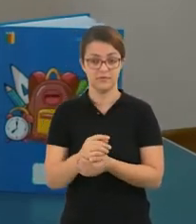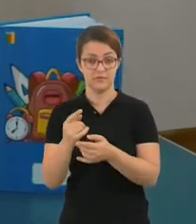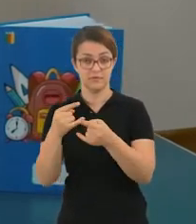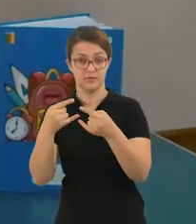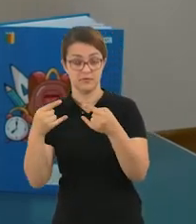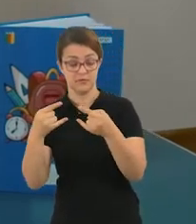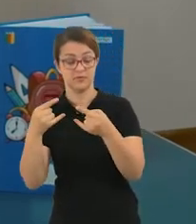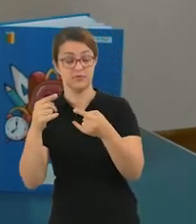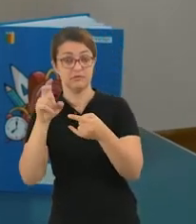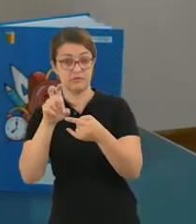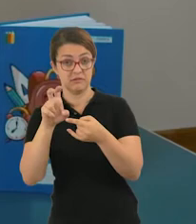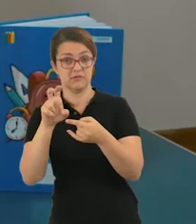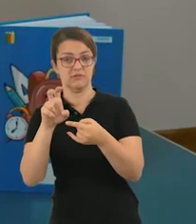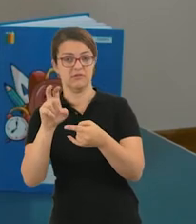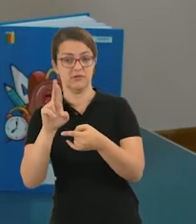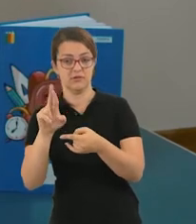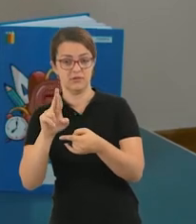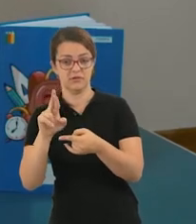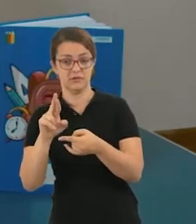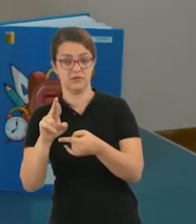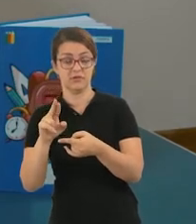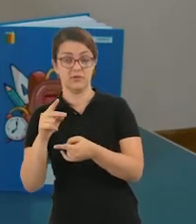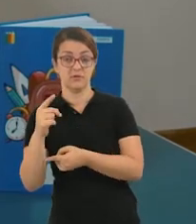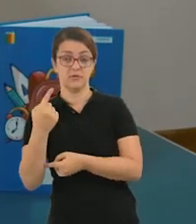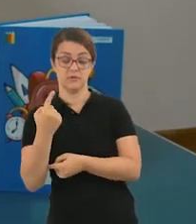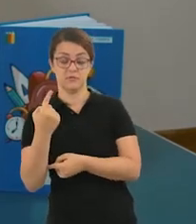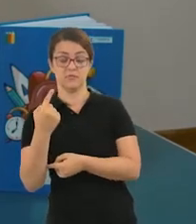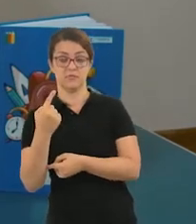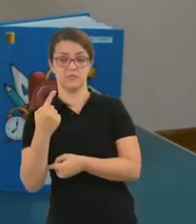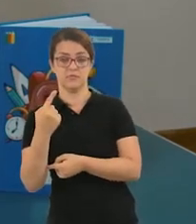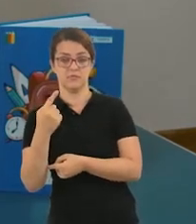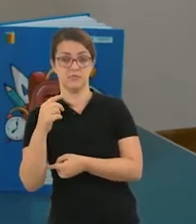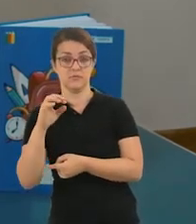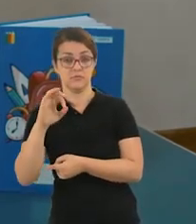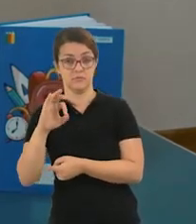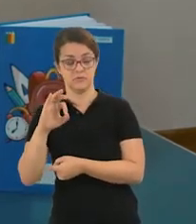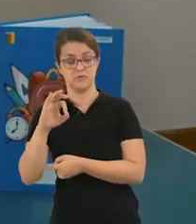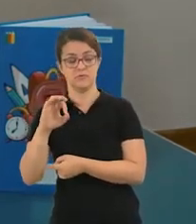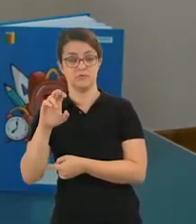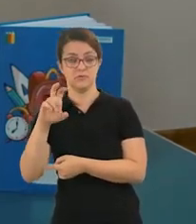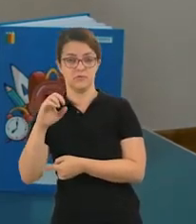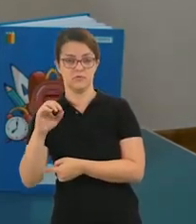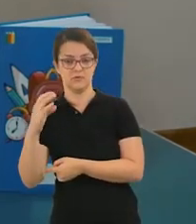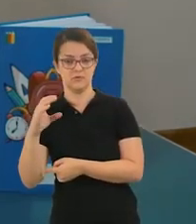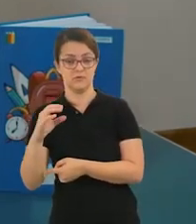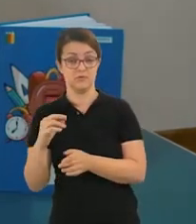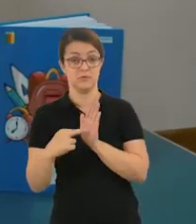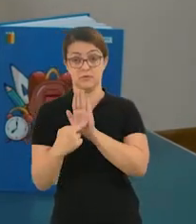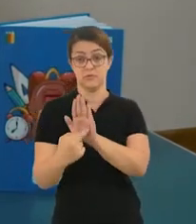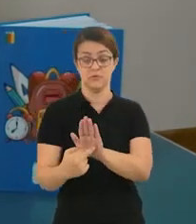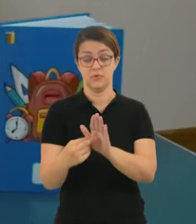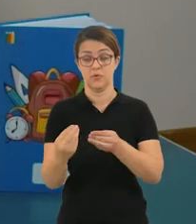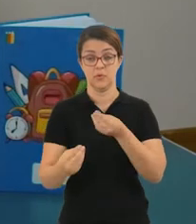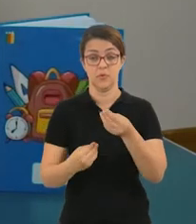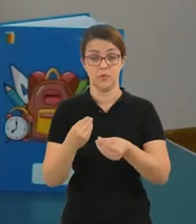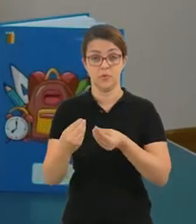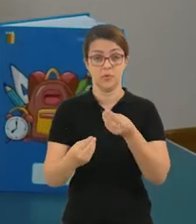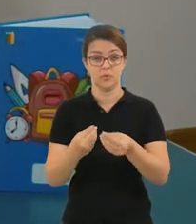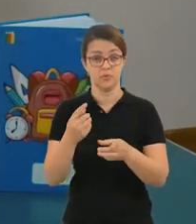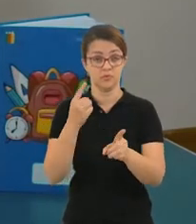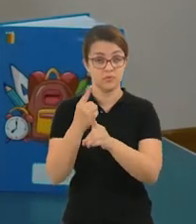uma nota de R$ 5,00 e uma moeda de 50 centavos. Então aqui ele está representando como que você